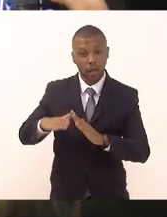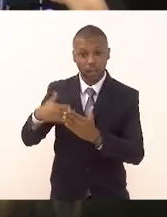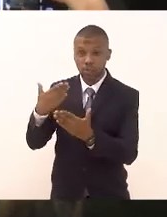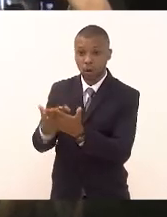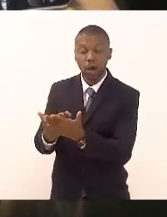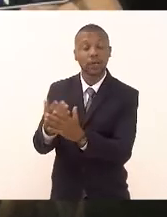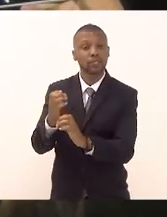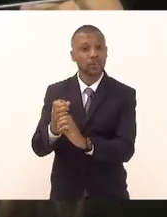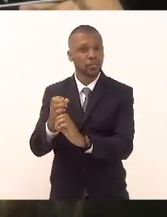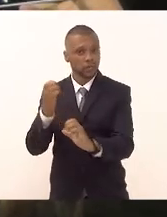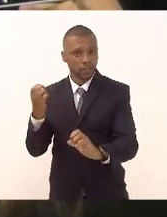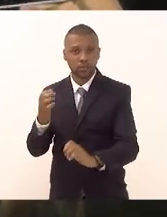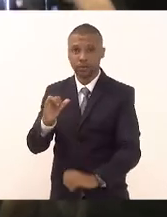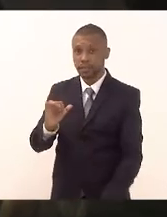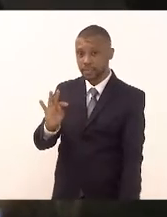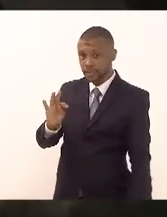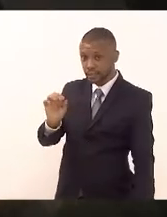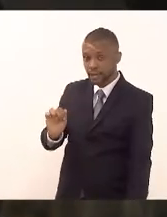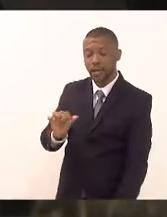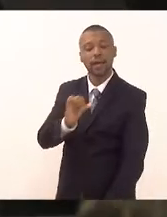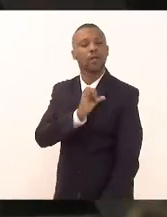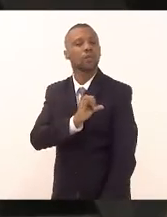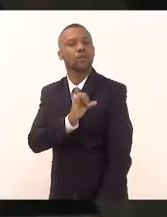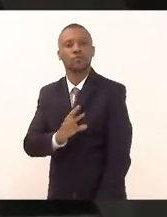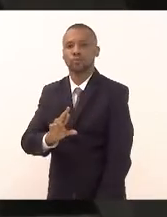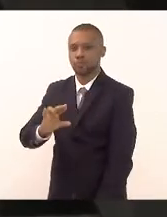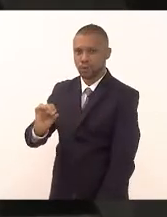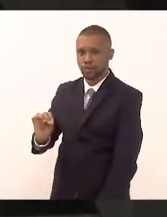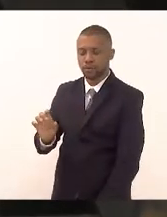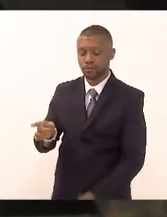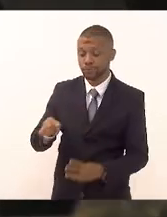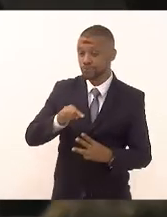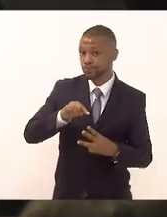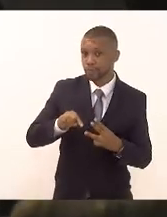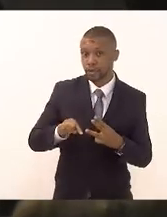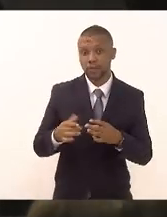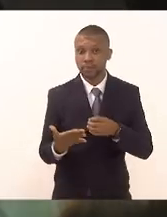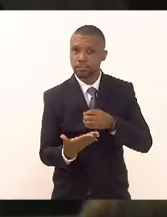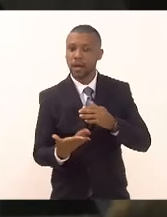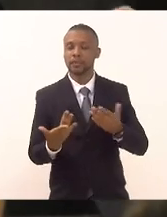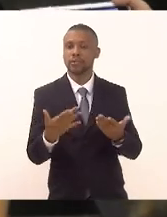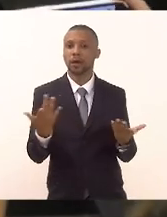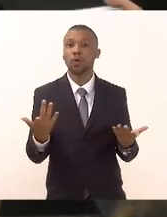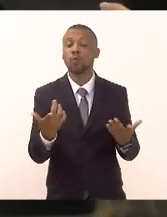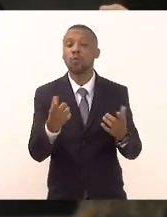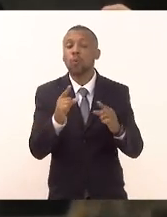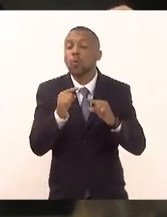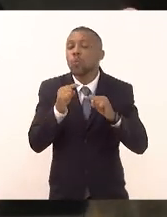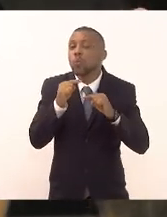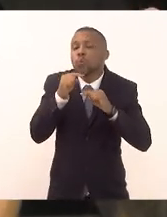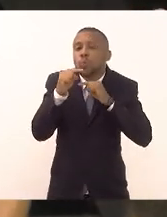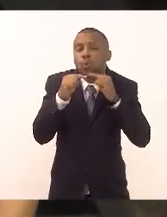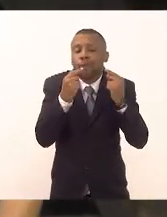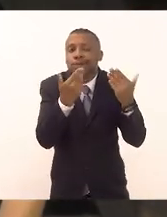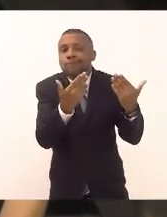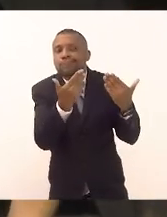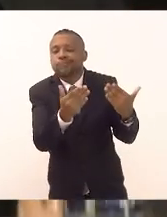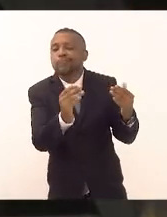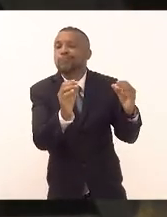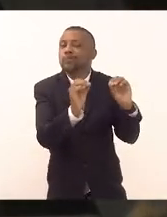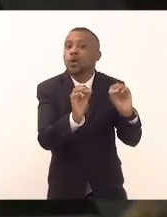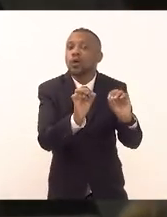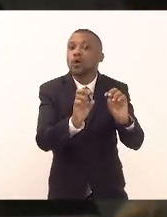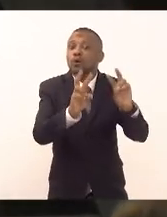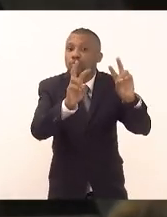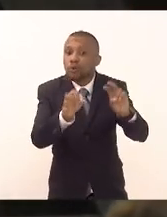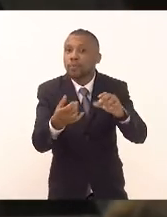Militar de Engenharia, no Rio de Janeiro. Então, assim, portanto, não há nenhum questionamento a priori quanto à existência